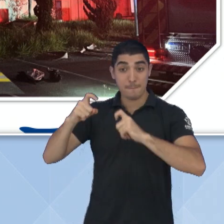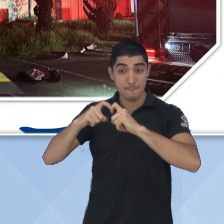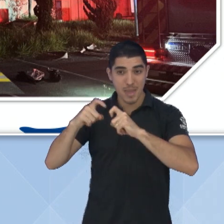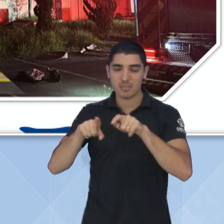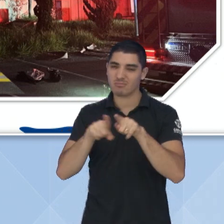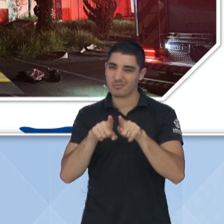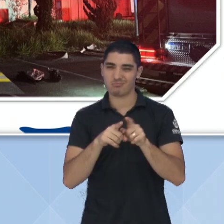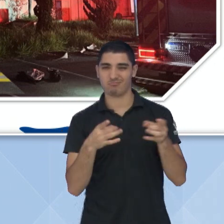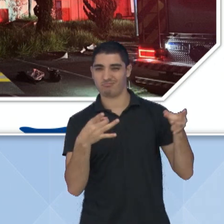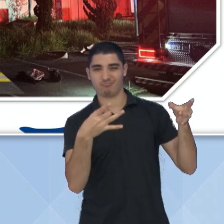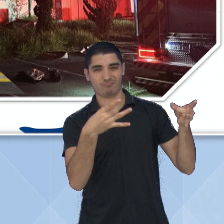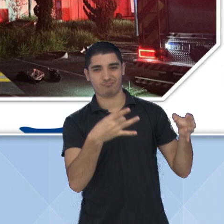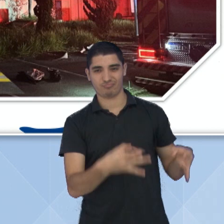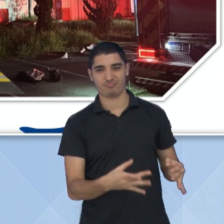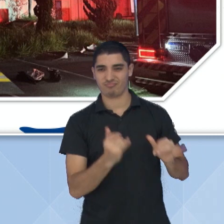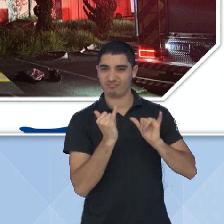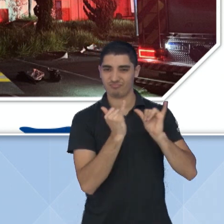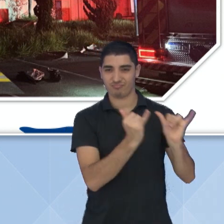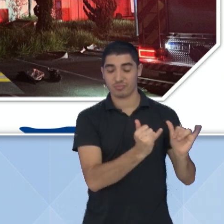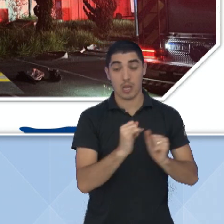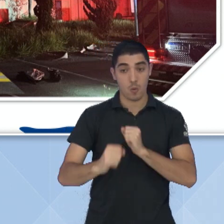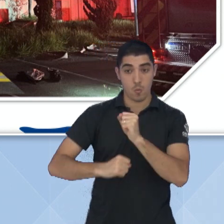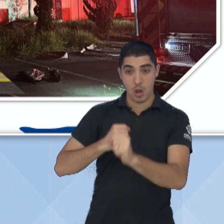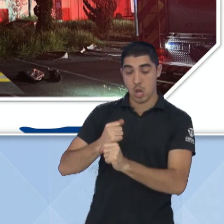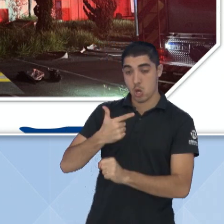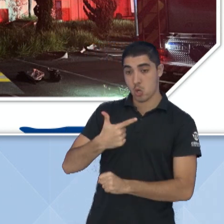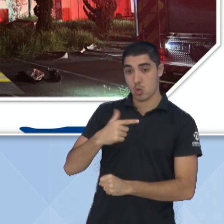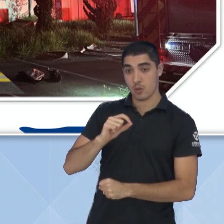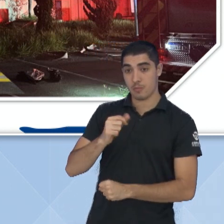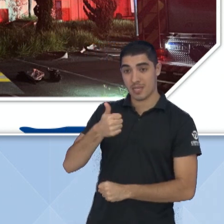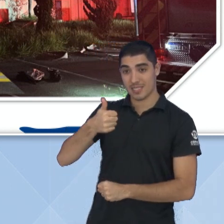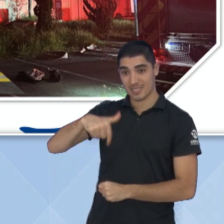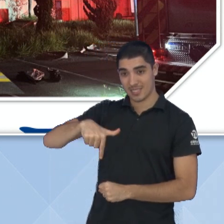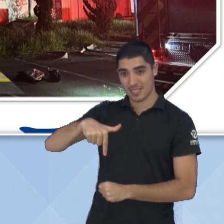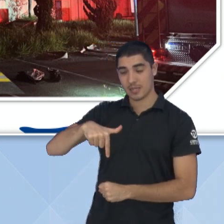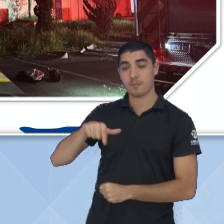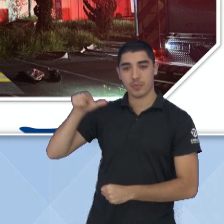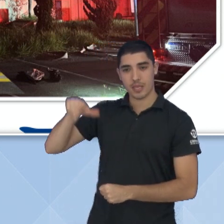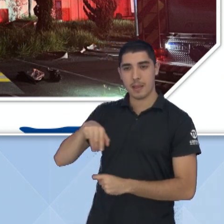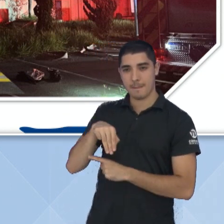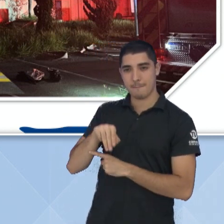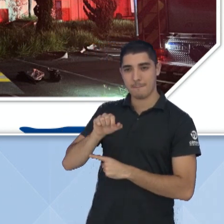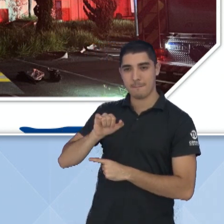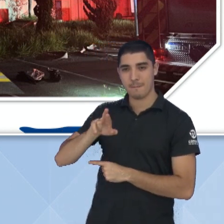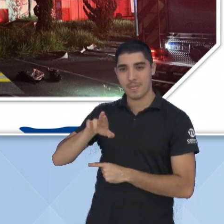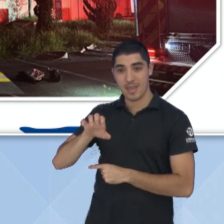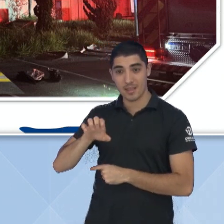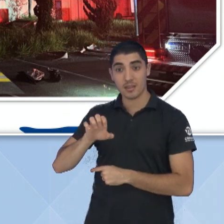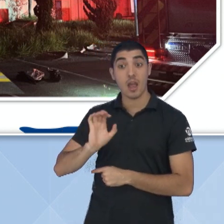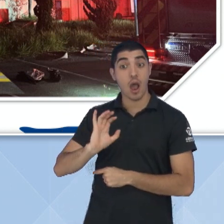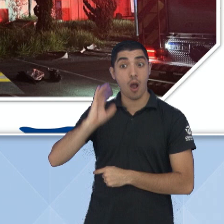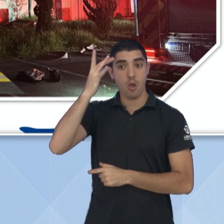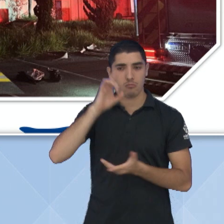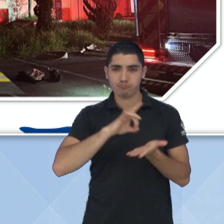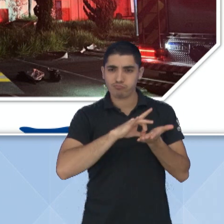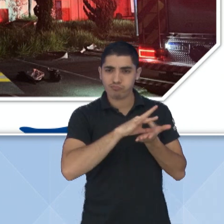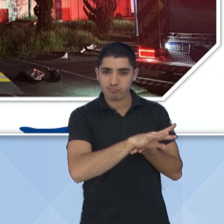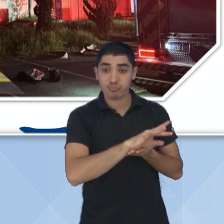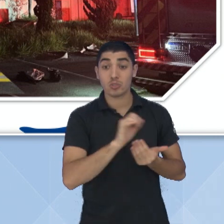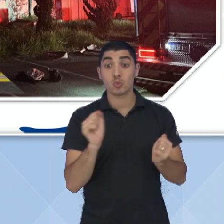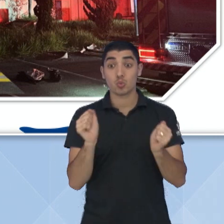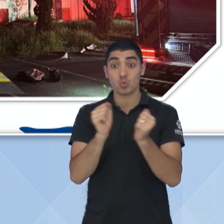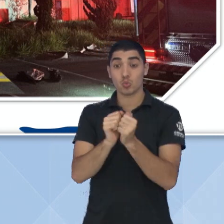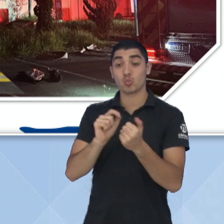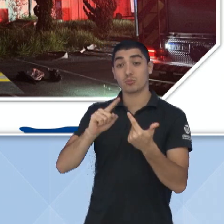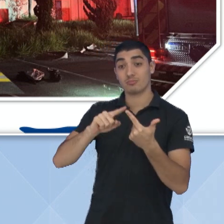saindo. No final de 2017, Meire, uma das funcionárias mais antigas, foi demitida juntamente com mais